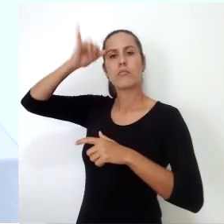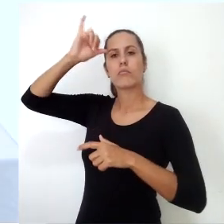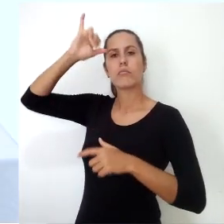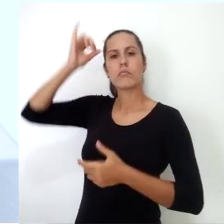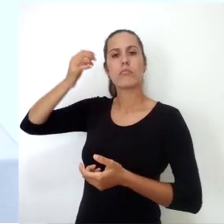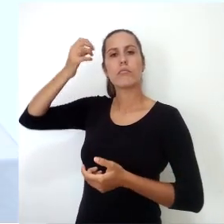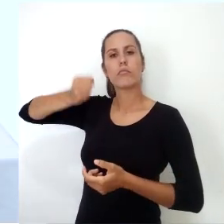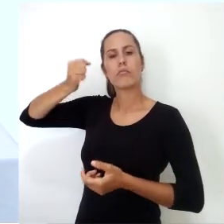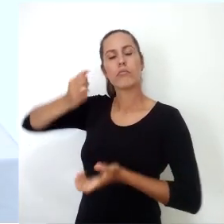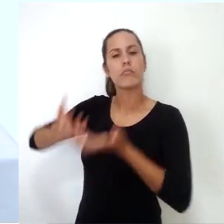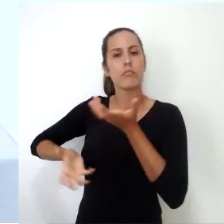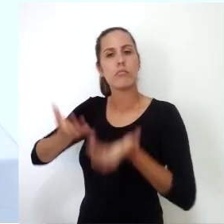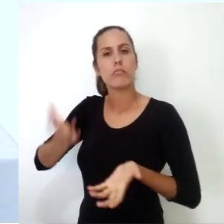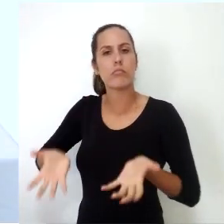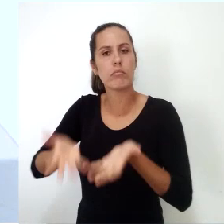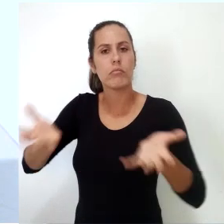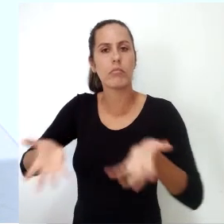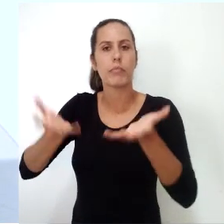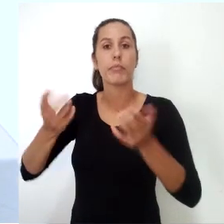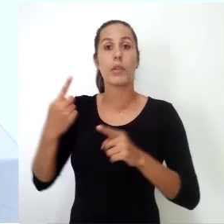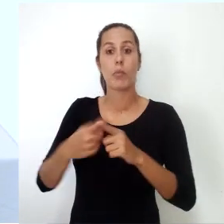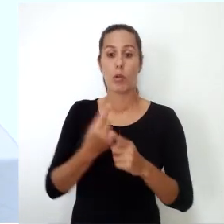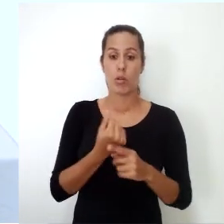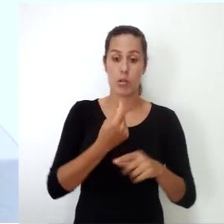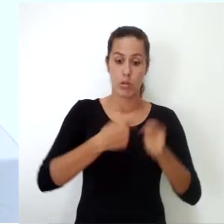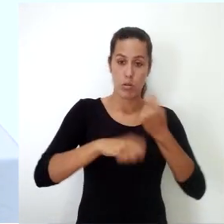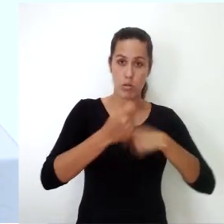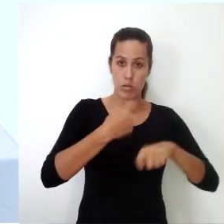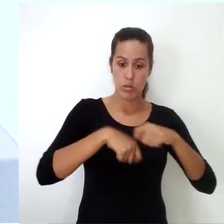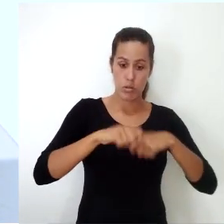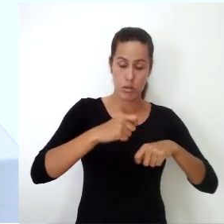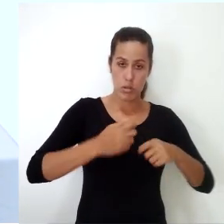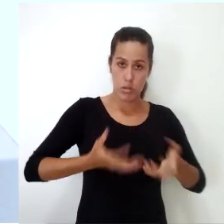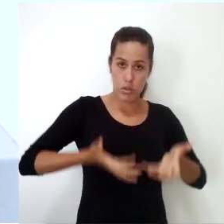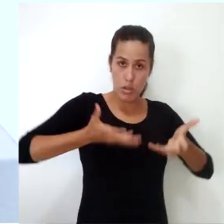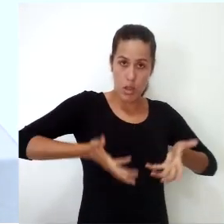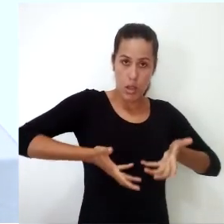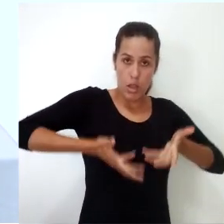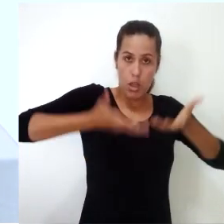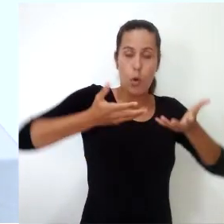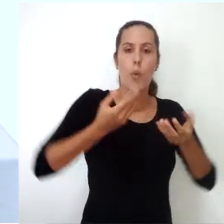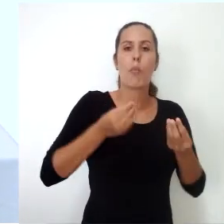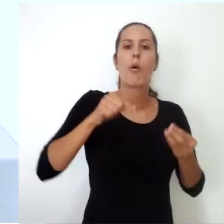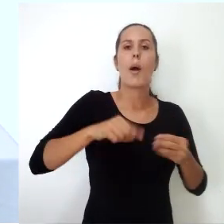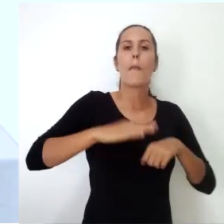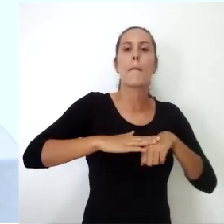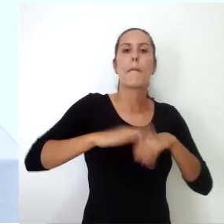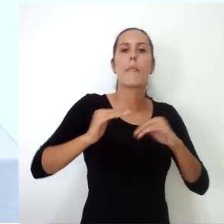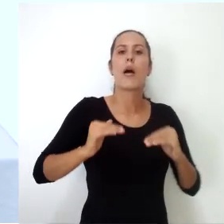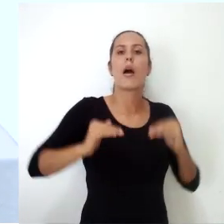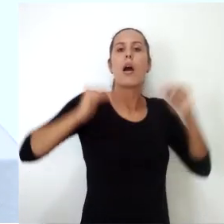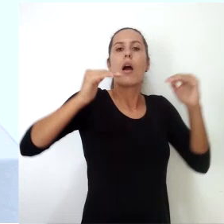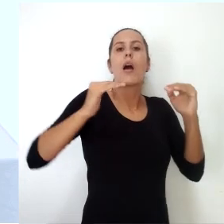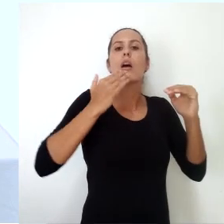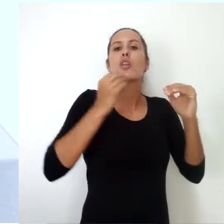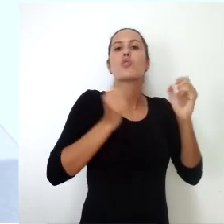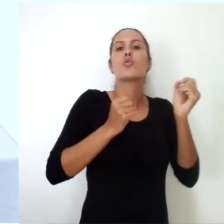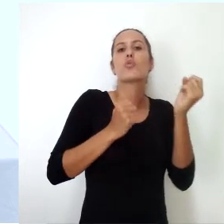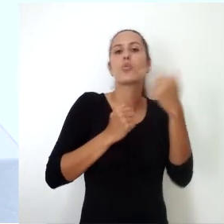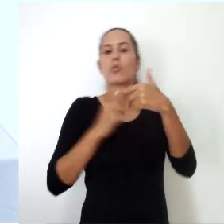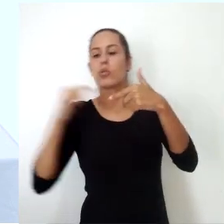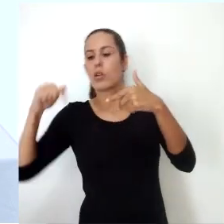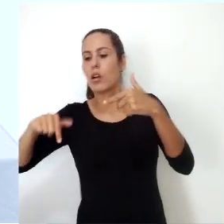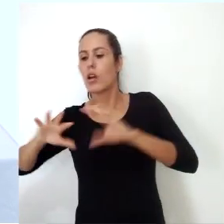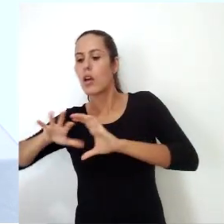seja, o crescimento econômico ele é mais importante do que as espécies que são nativas de um Pantanal.